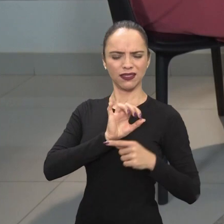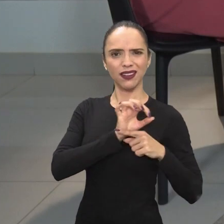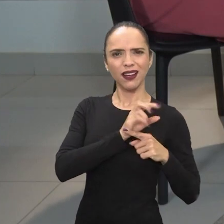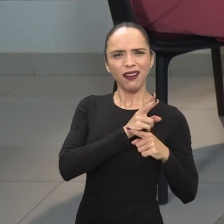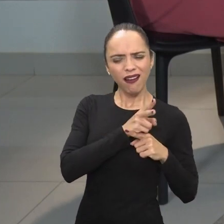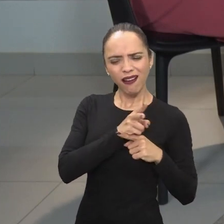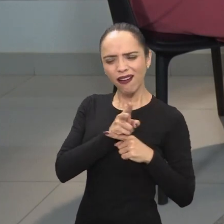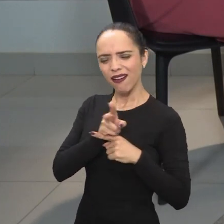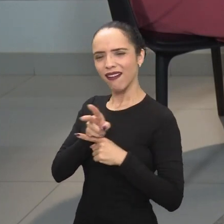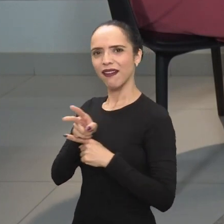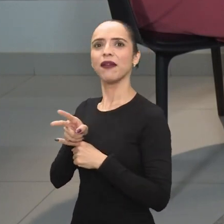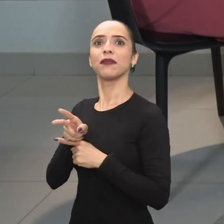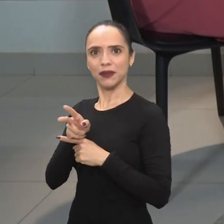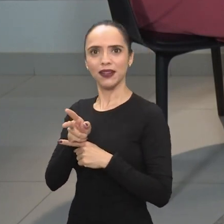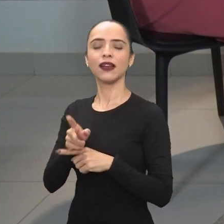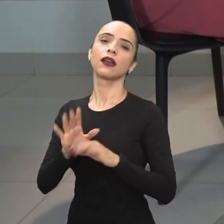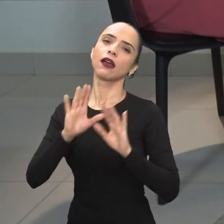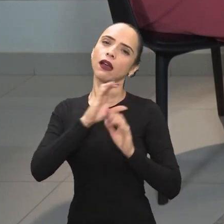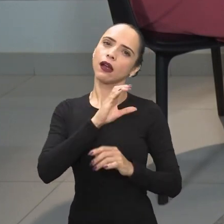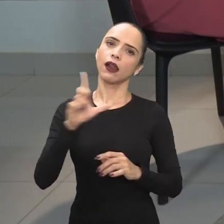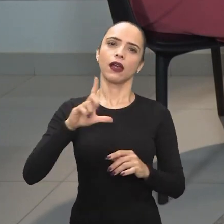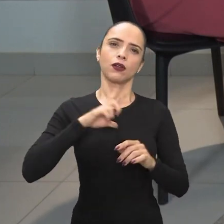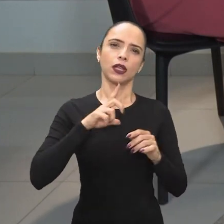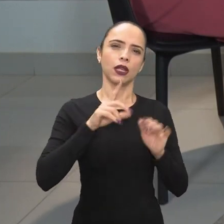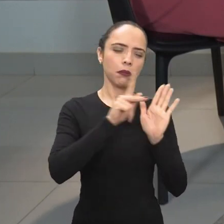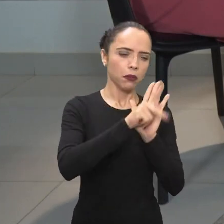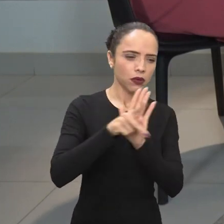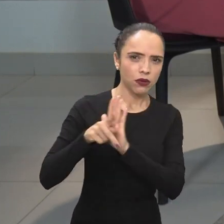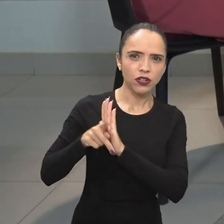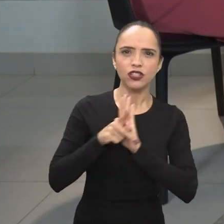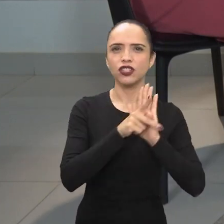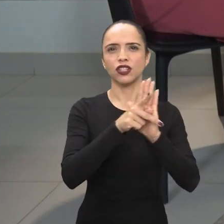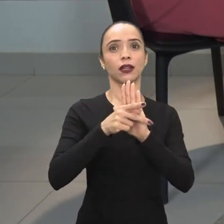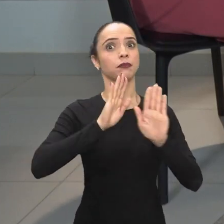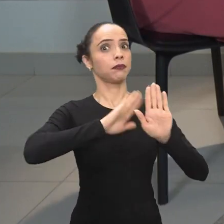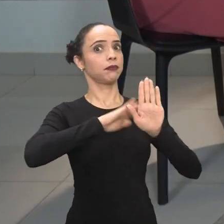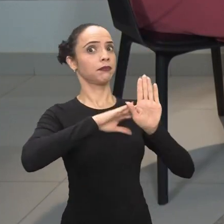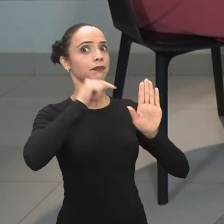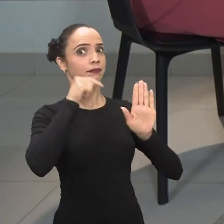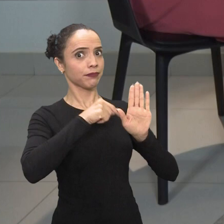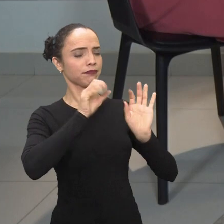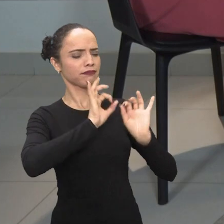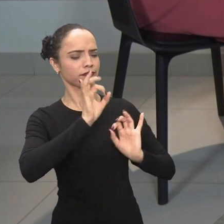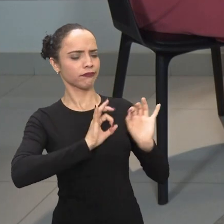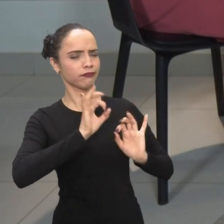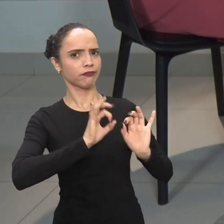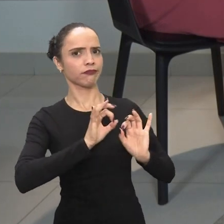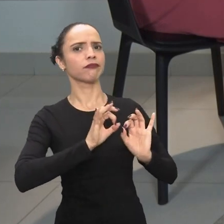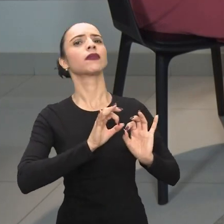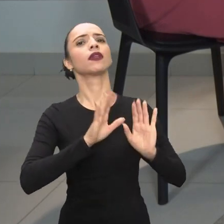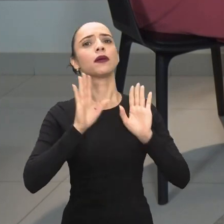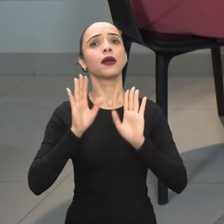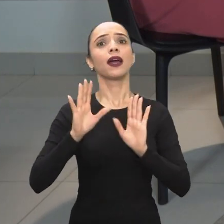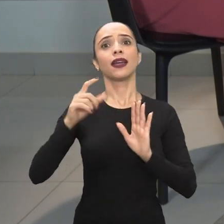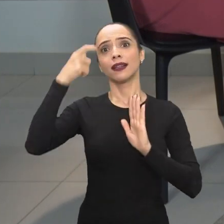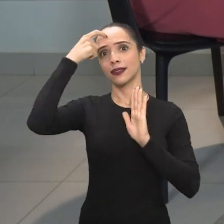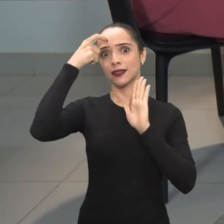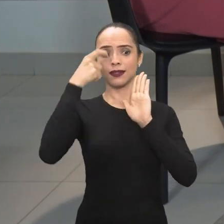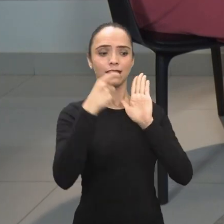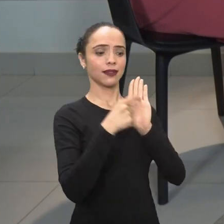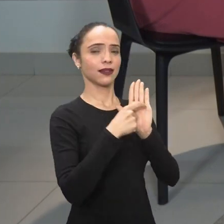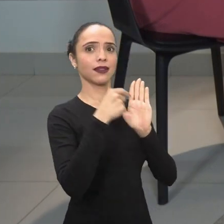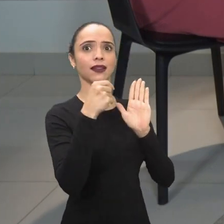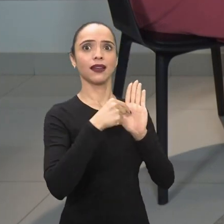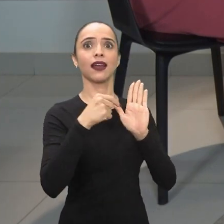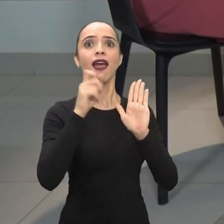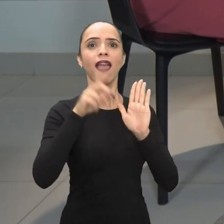exclusivamente isso a todo um projeto por trás mas faz parte né então a inteligência a